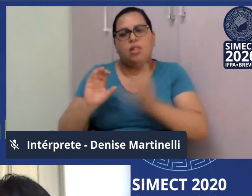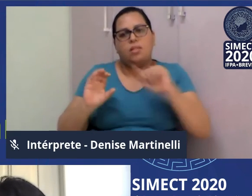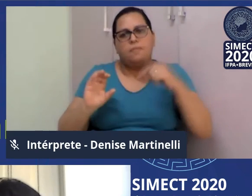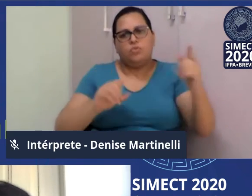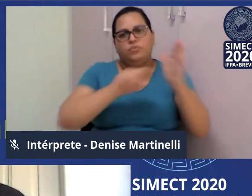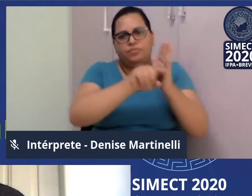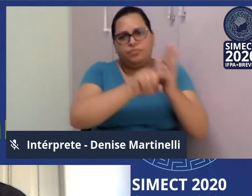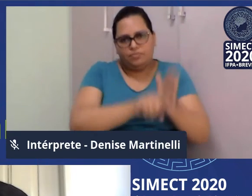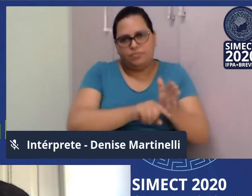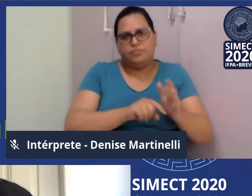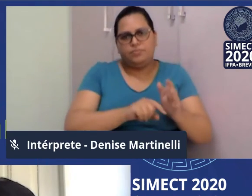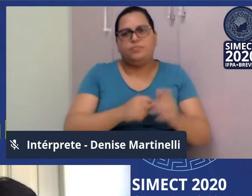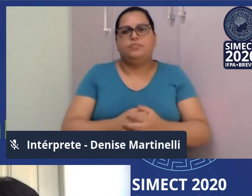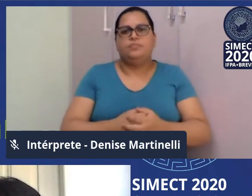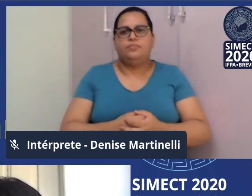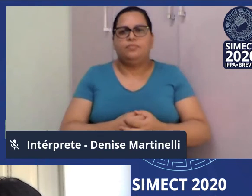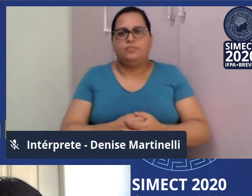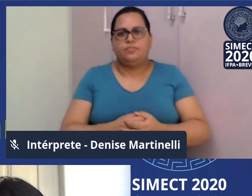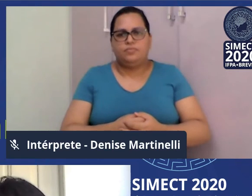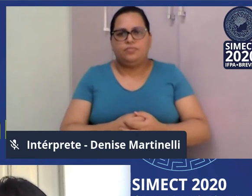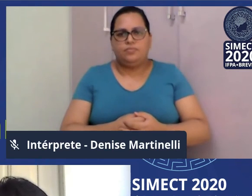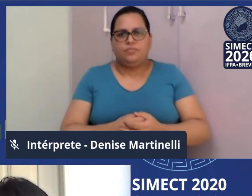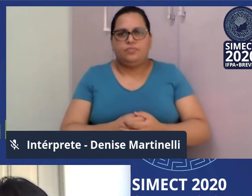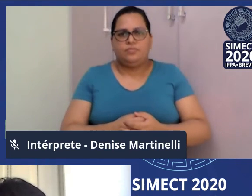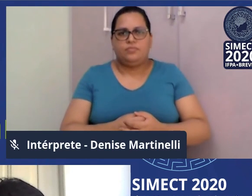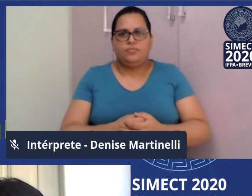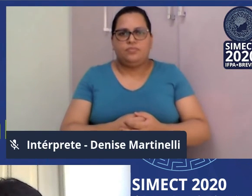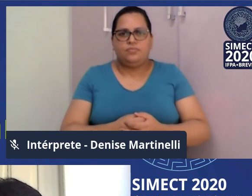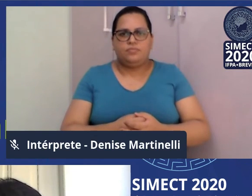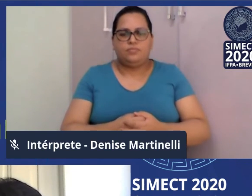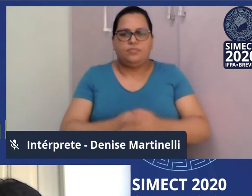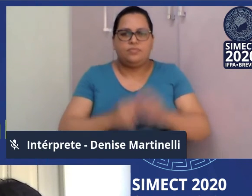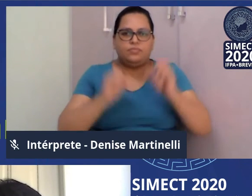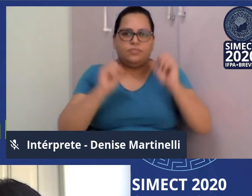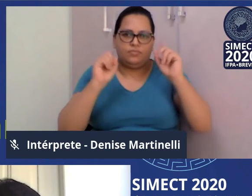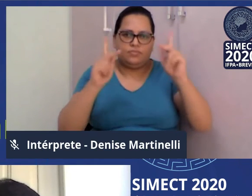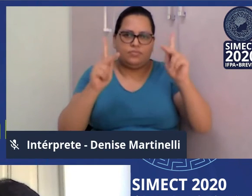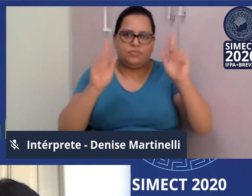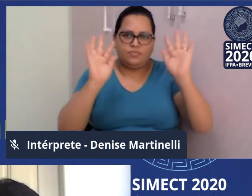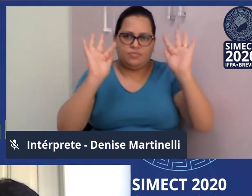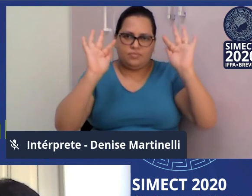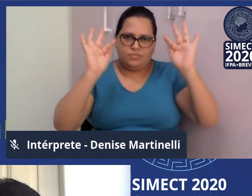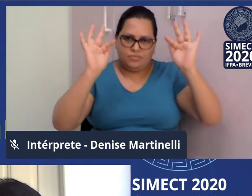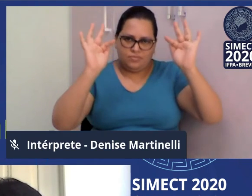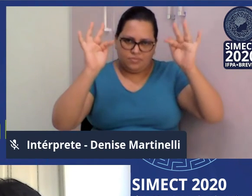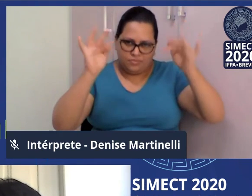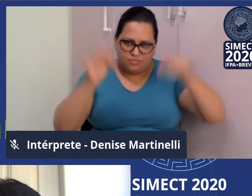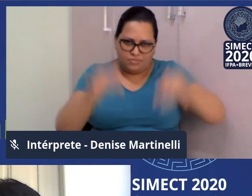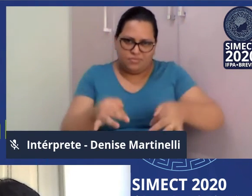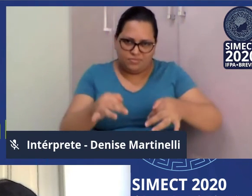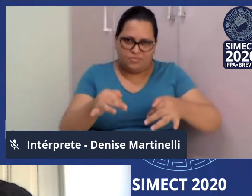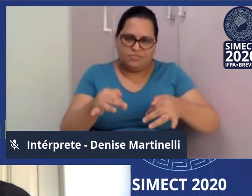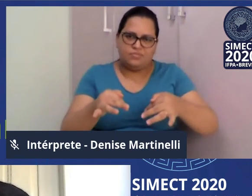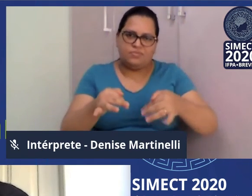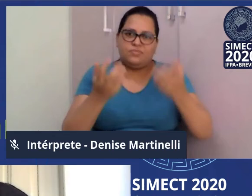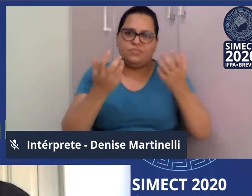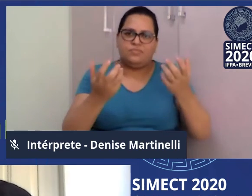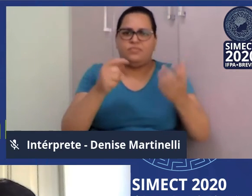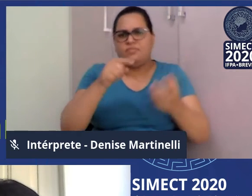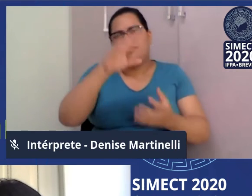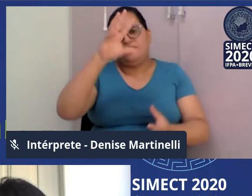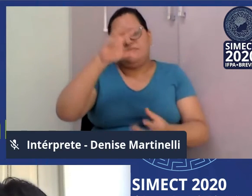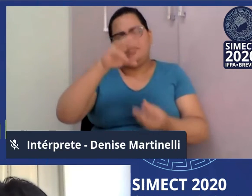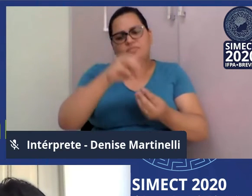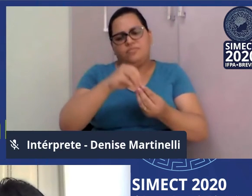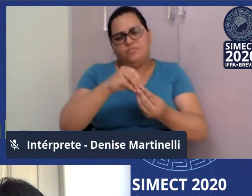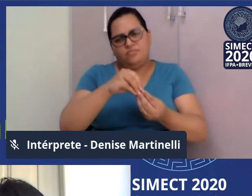Muito bem, professor. Então, para encerrar, né, eu gostaria que você pudesse